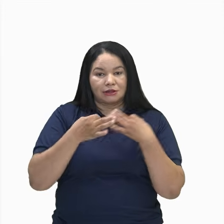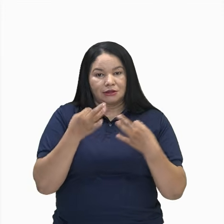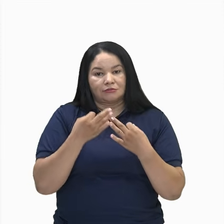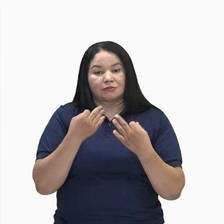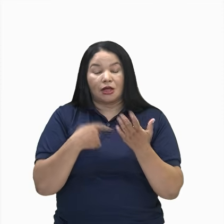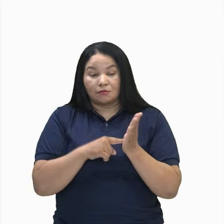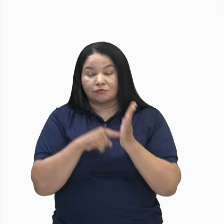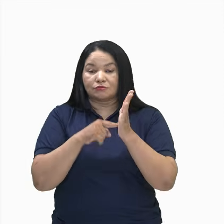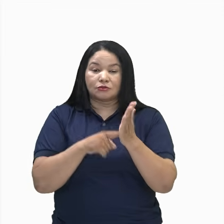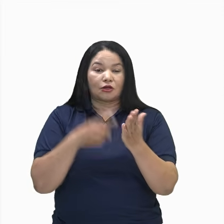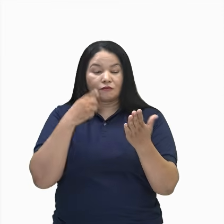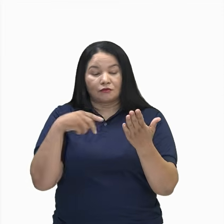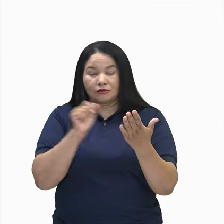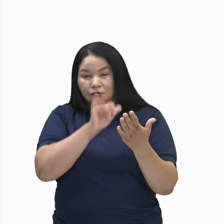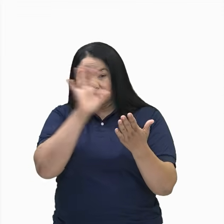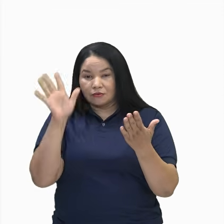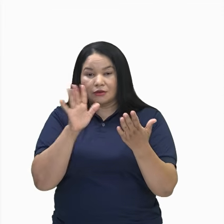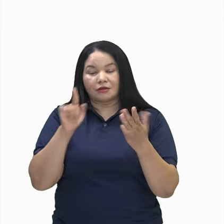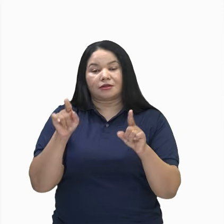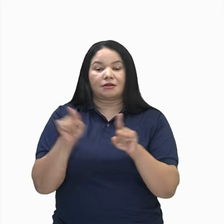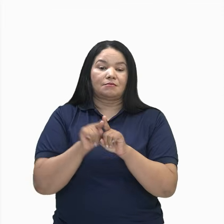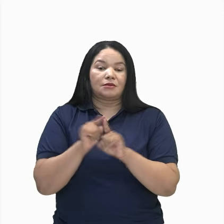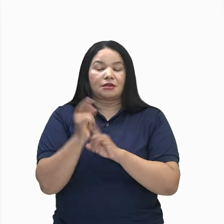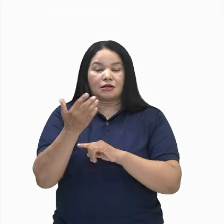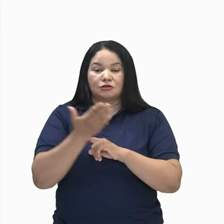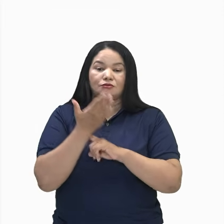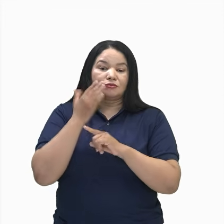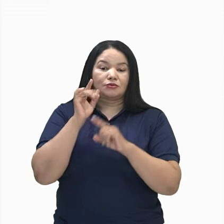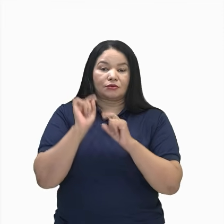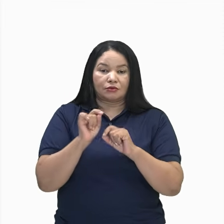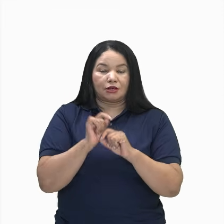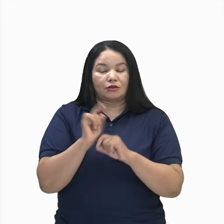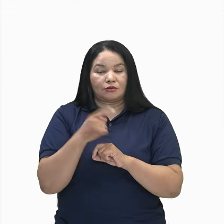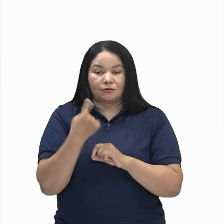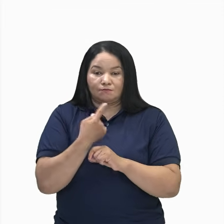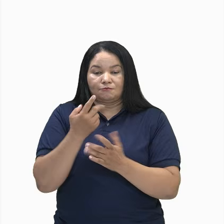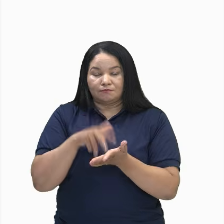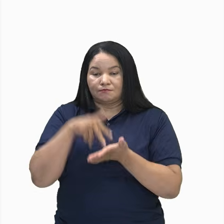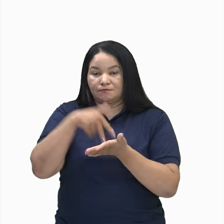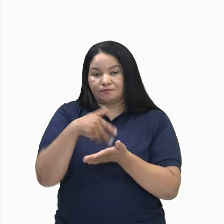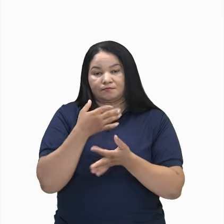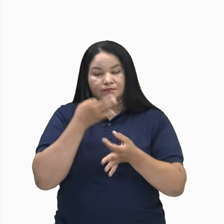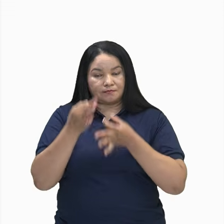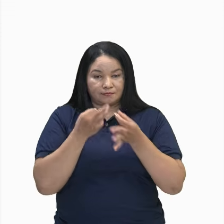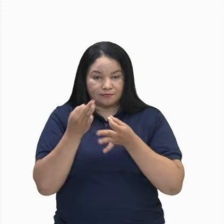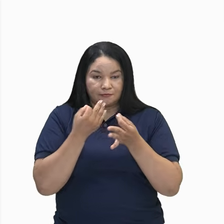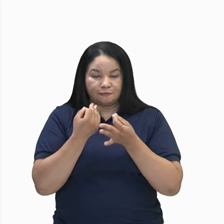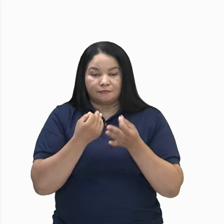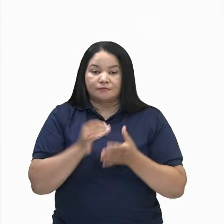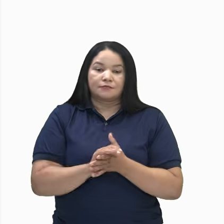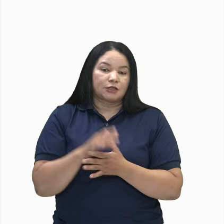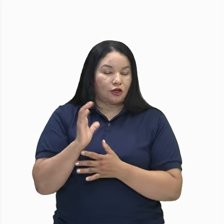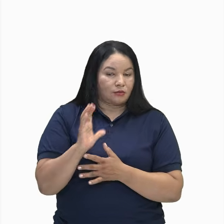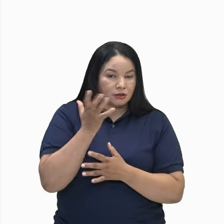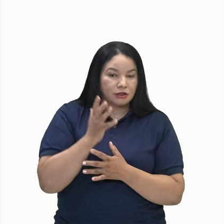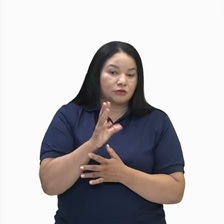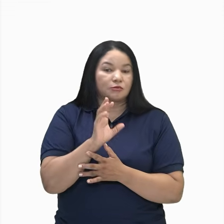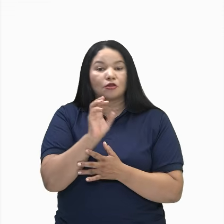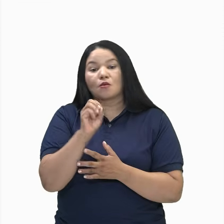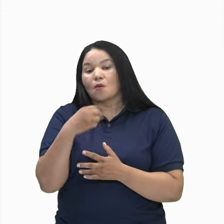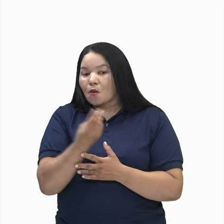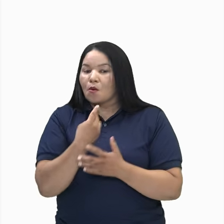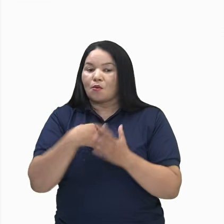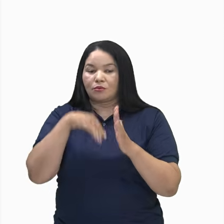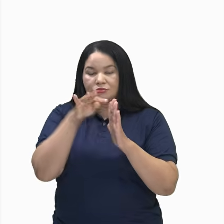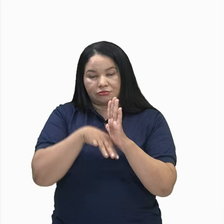nos ajuda a formar o nosso posicionamento crítico diante dos fatos e diante dos textos que